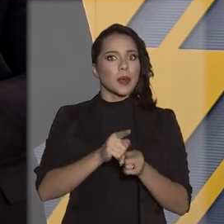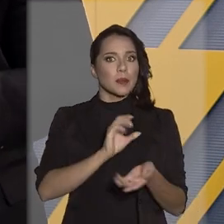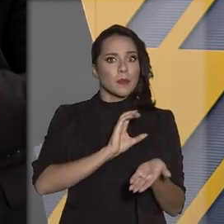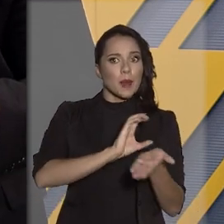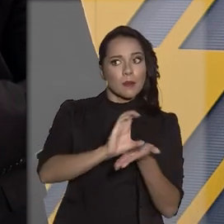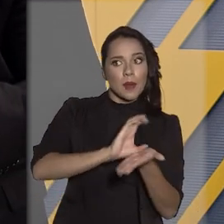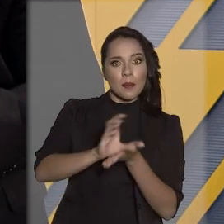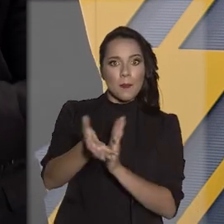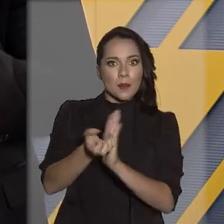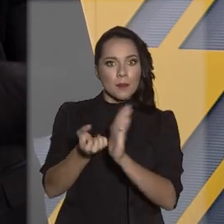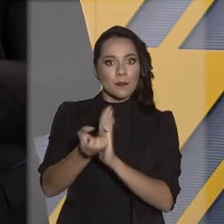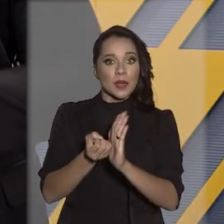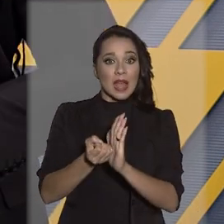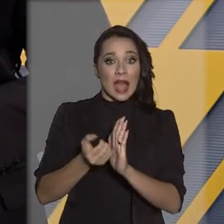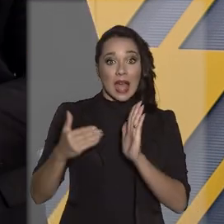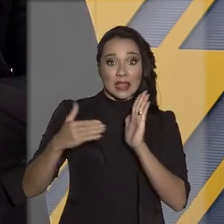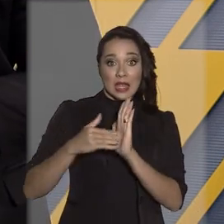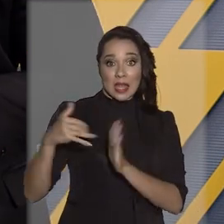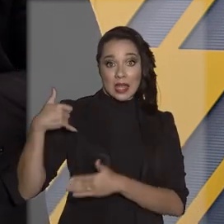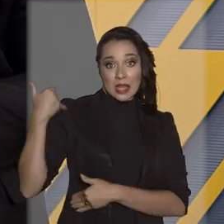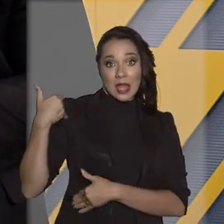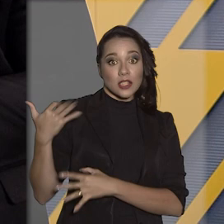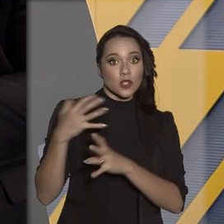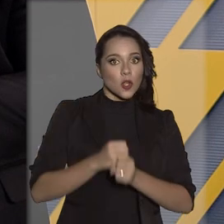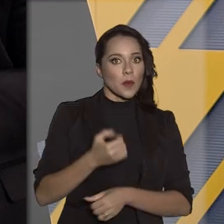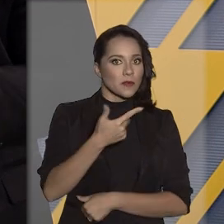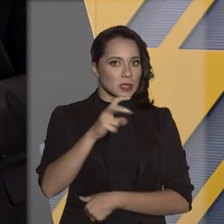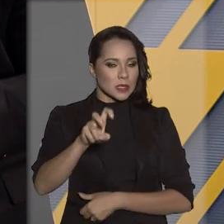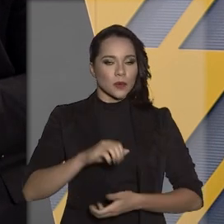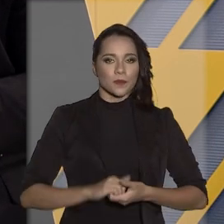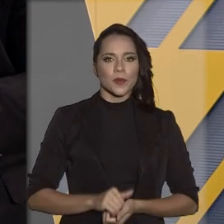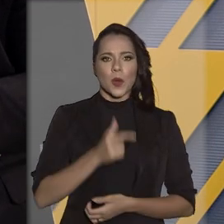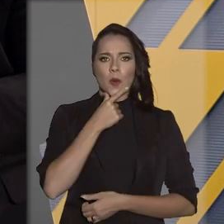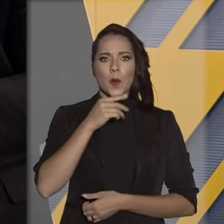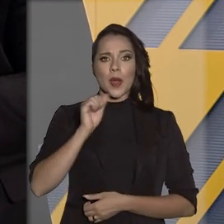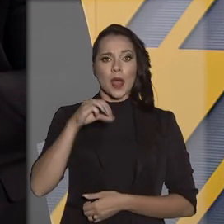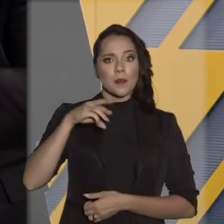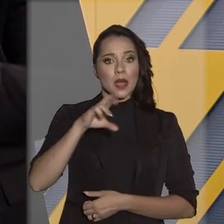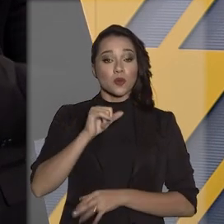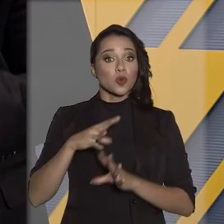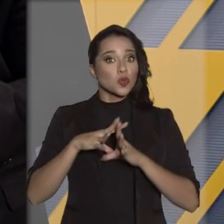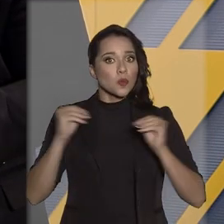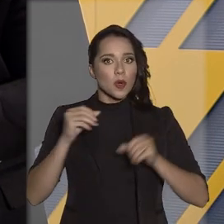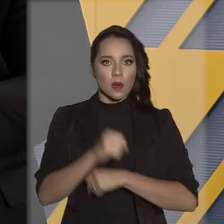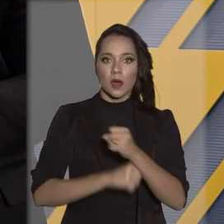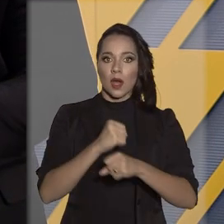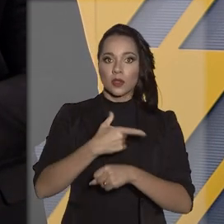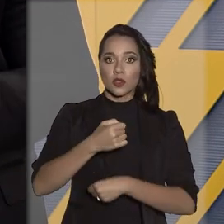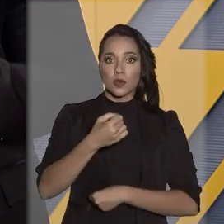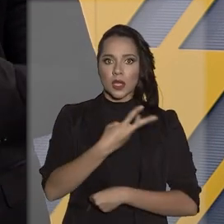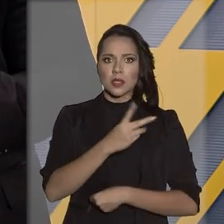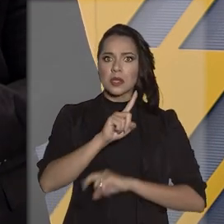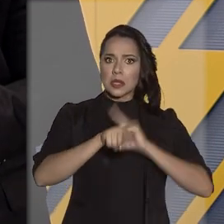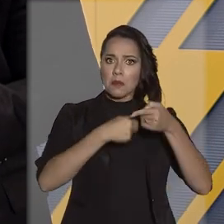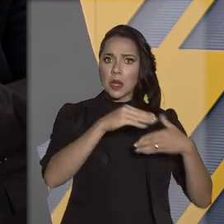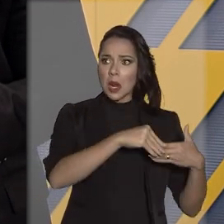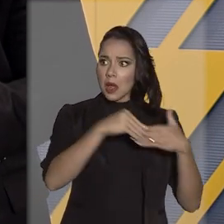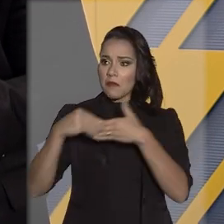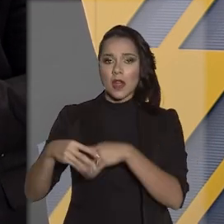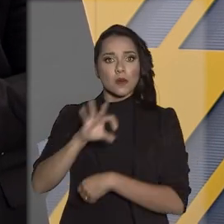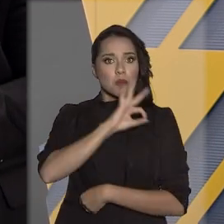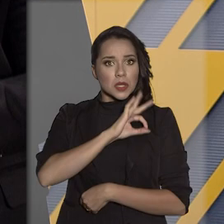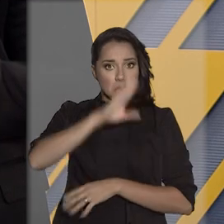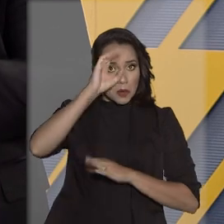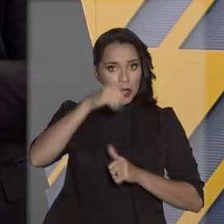pensão até que eles completem 25 anos de idade. Amarildo desapareceu em 2013 após ser levado por